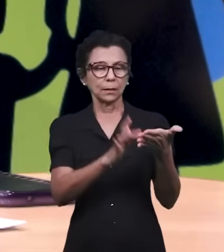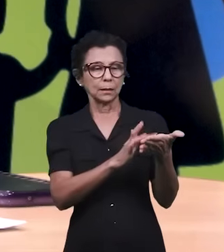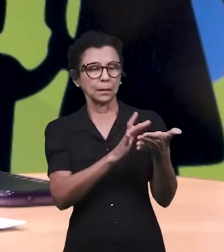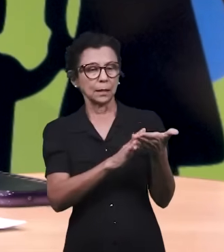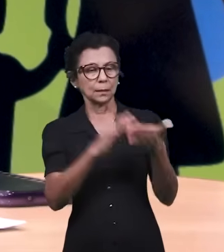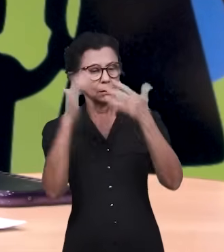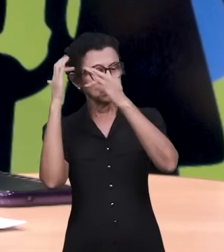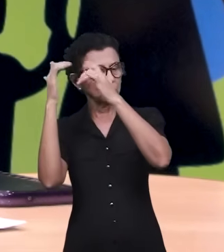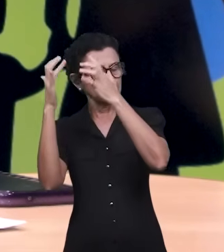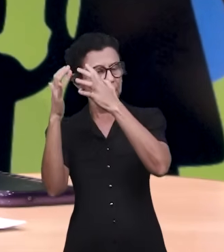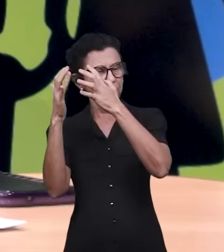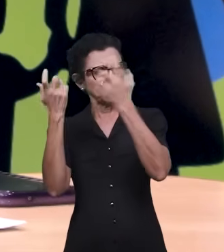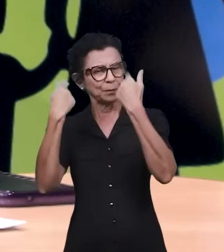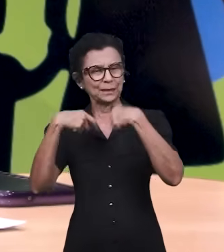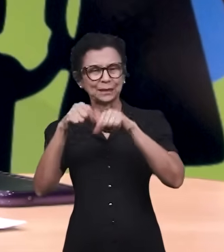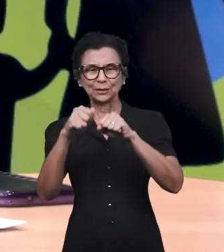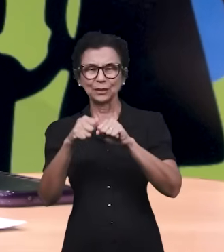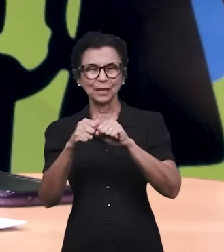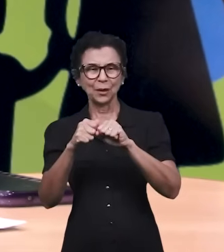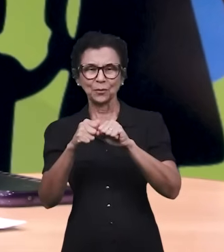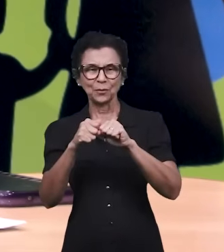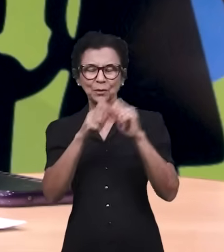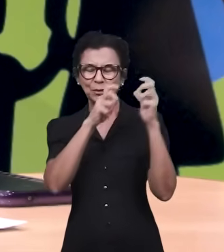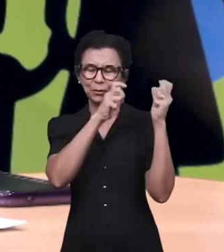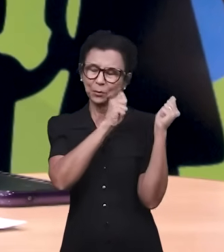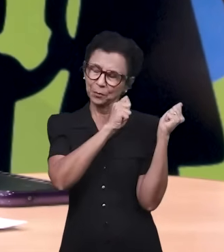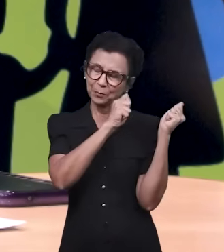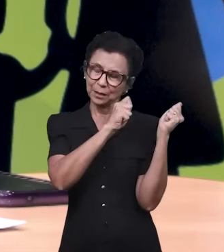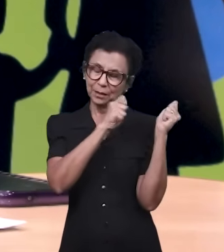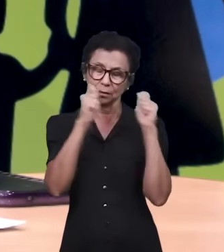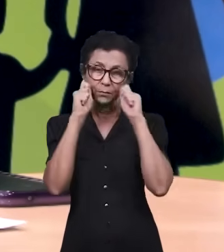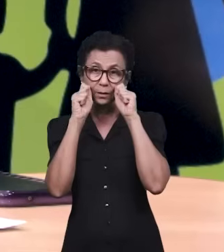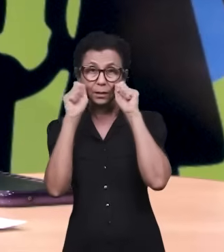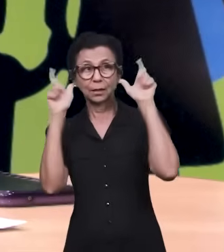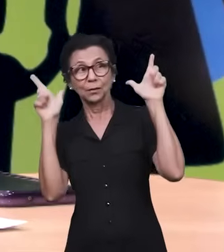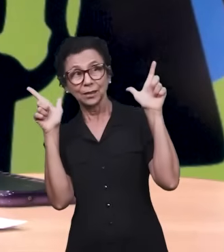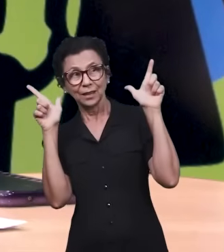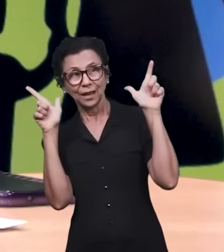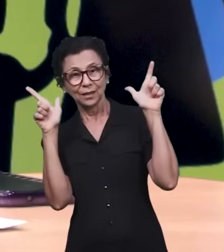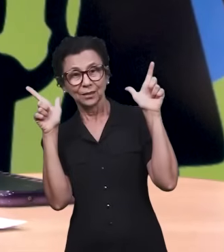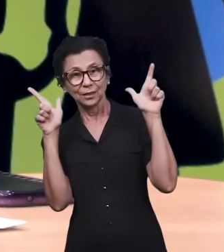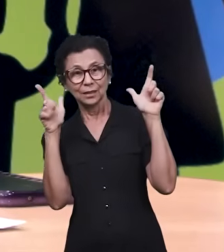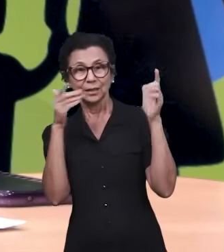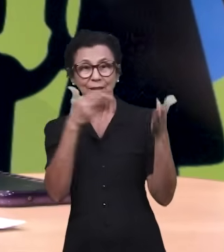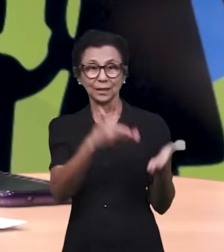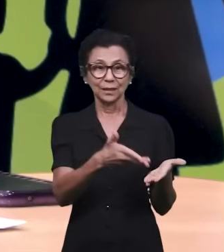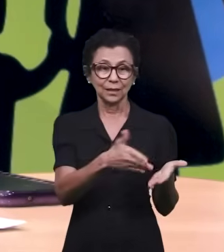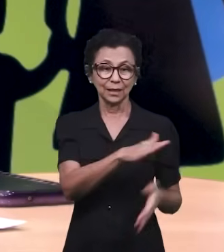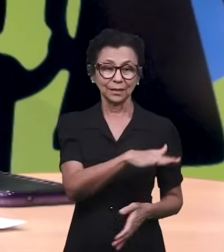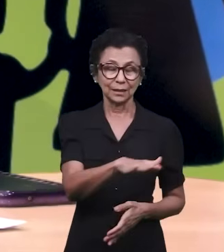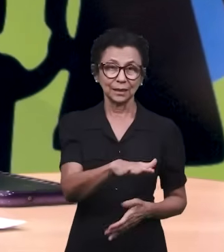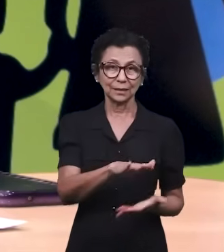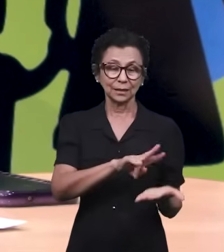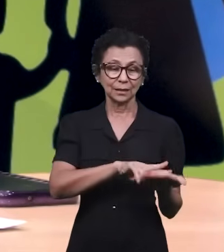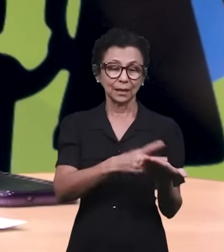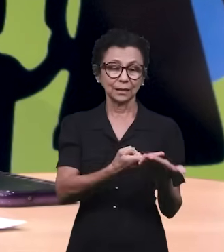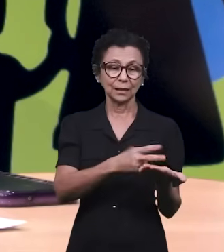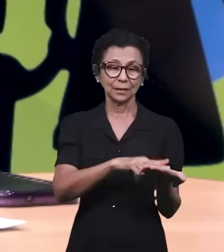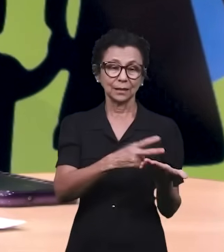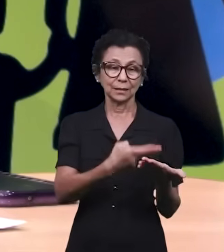Logo eu fico acordado. Logo a criança tem insônia. A mãe que chega cansada, um dia de